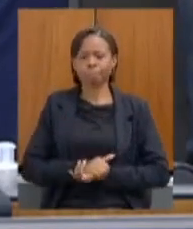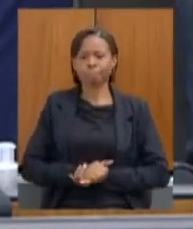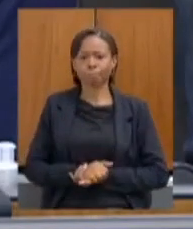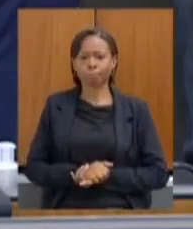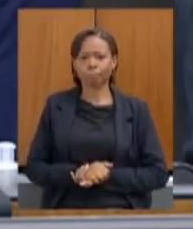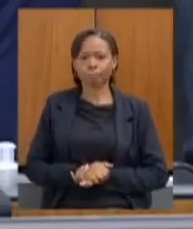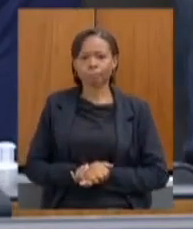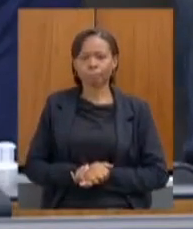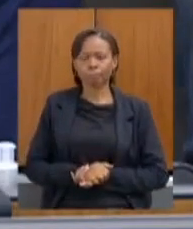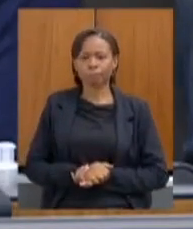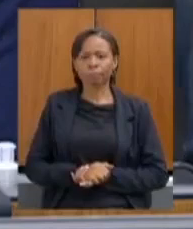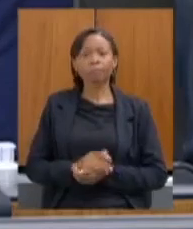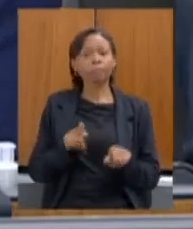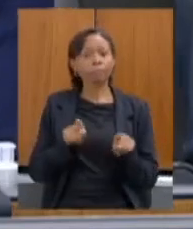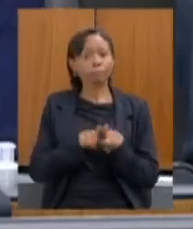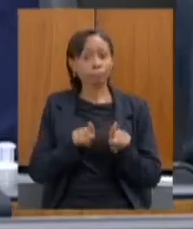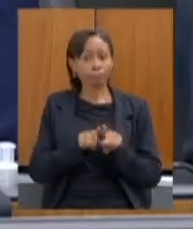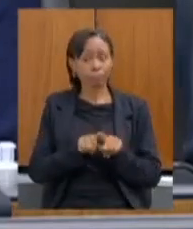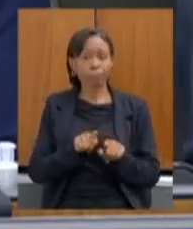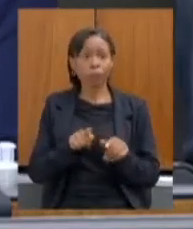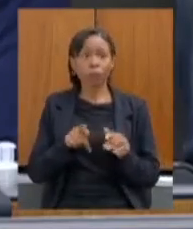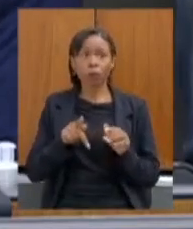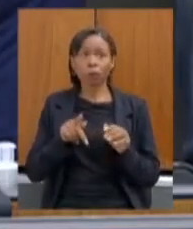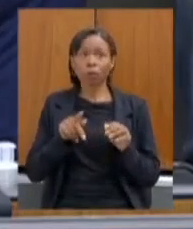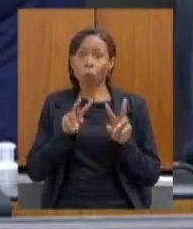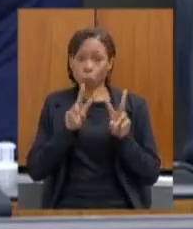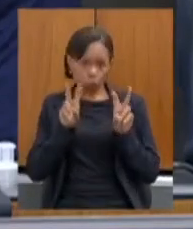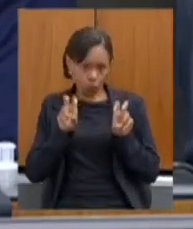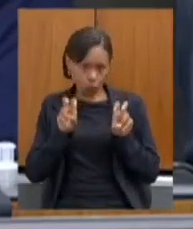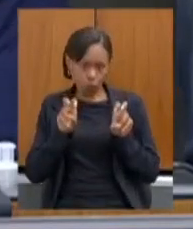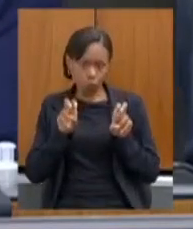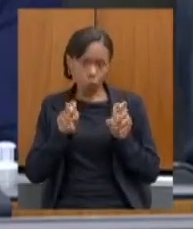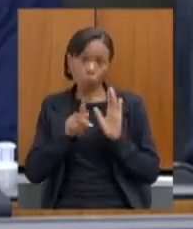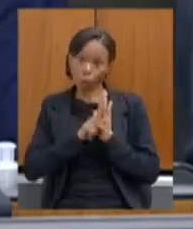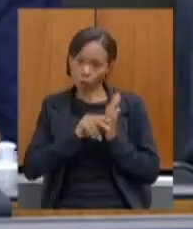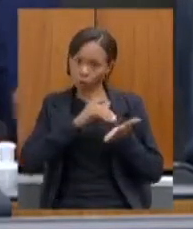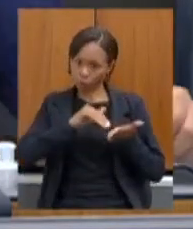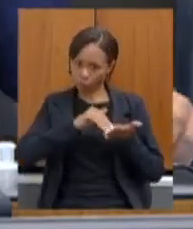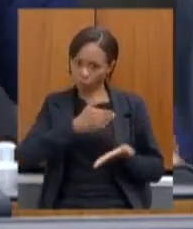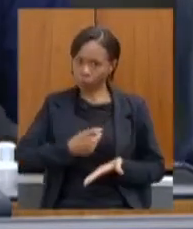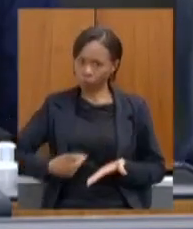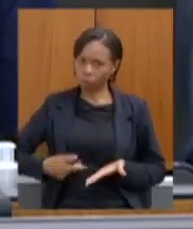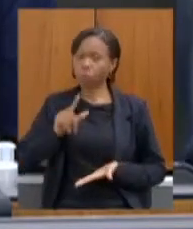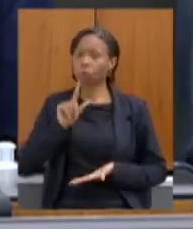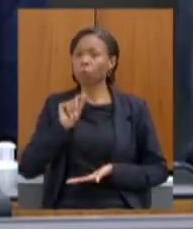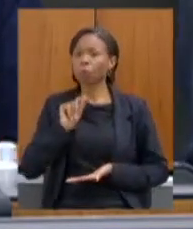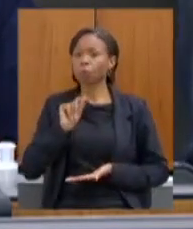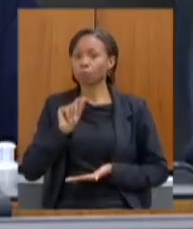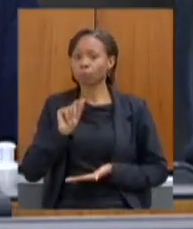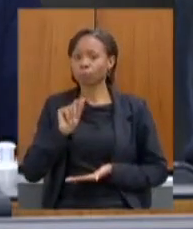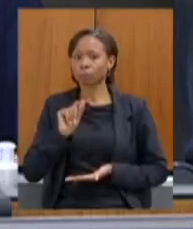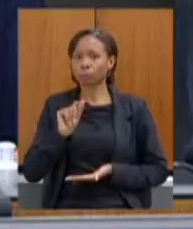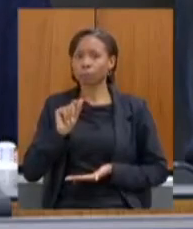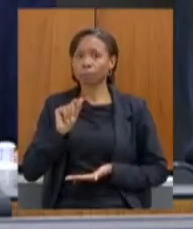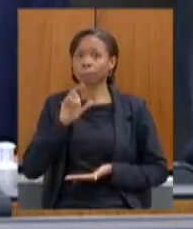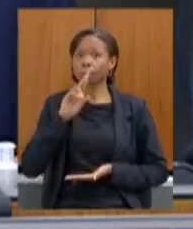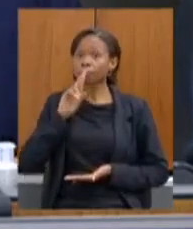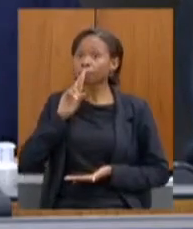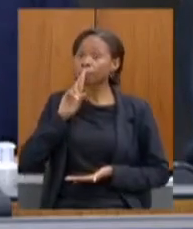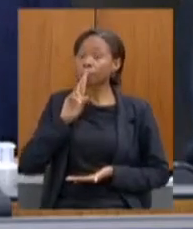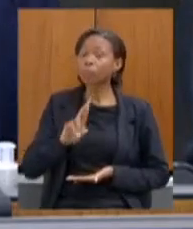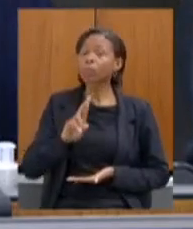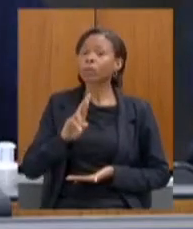Um outro ponto da Secretaria de Governo que eu gostaria de destacar é a performance na resposta de requerimentos